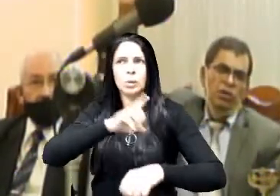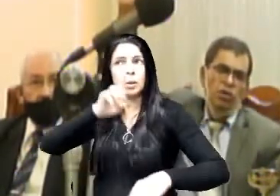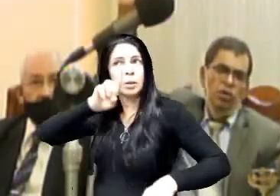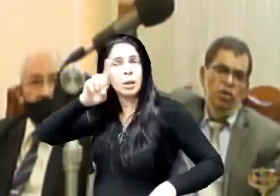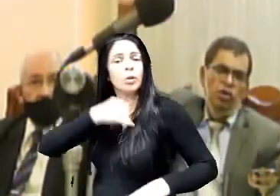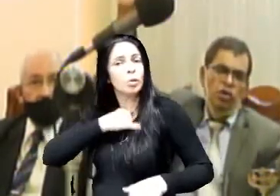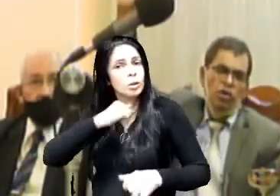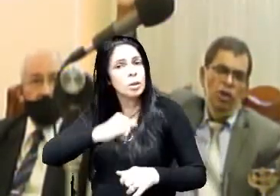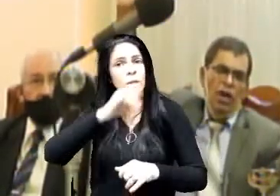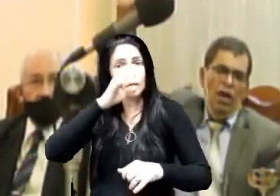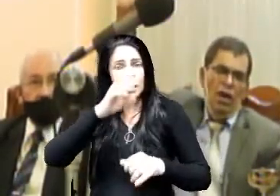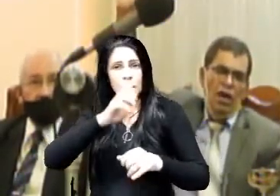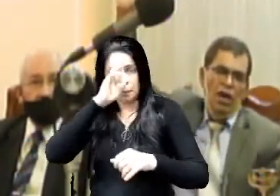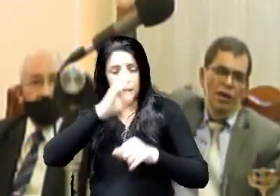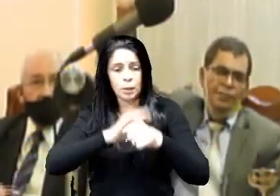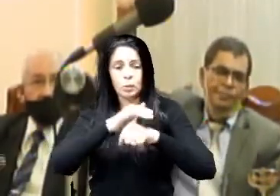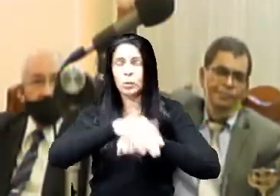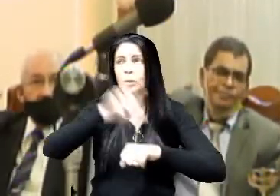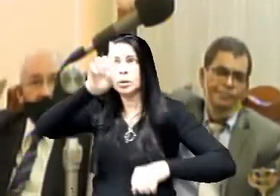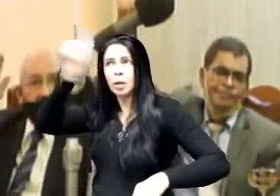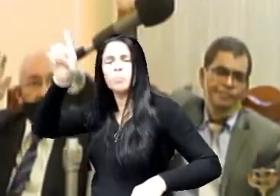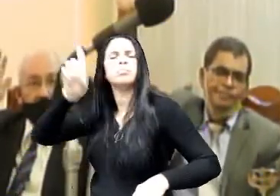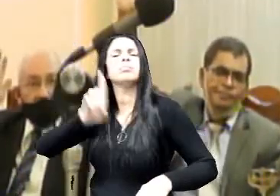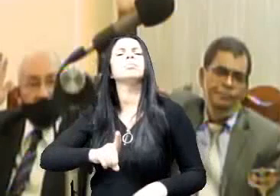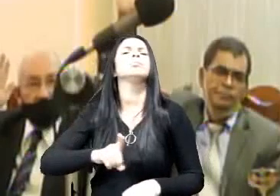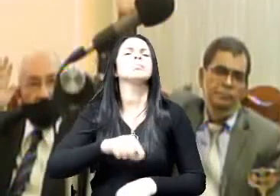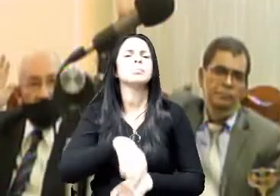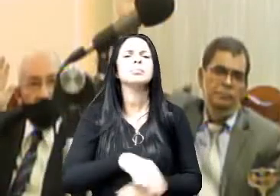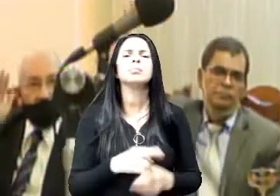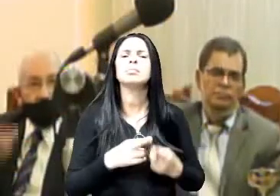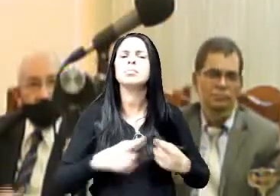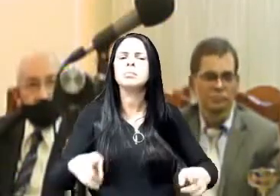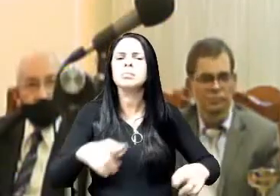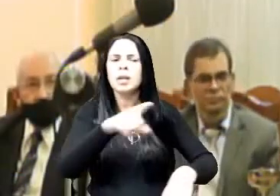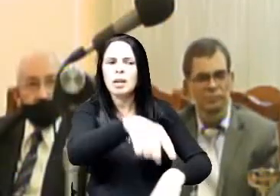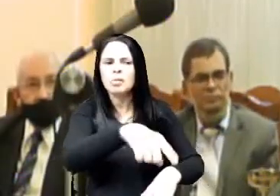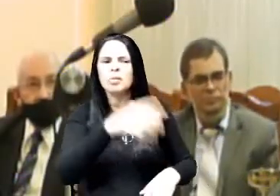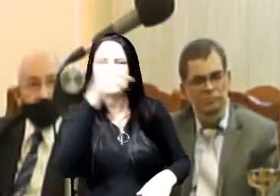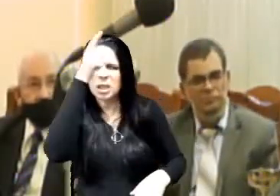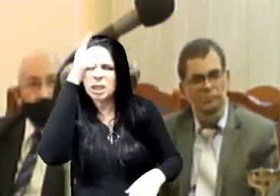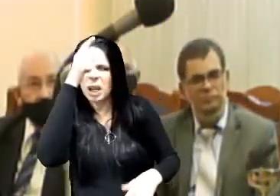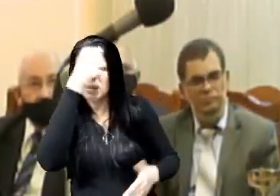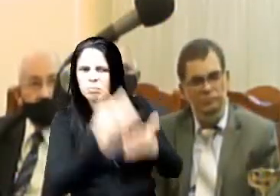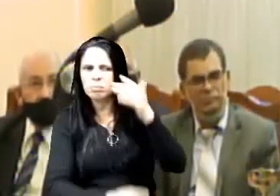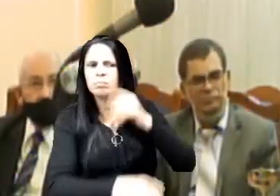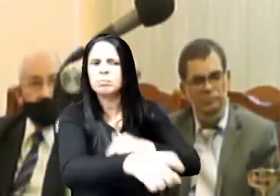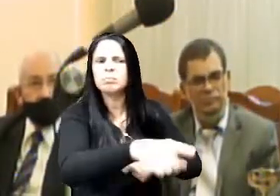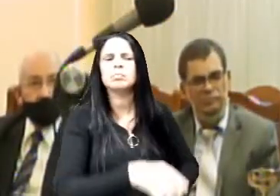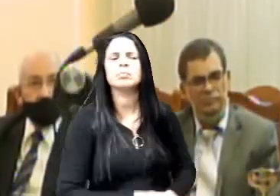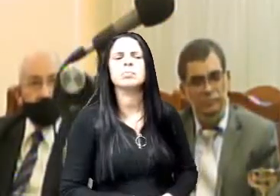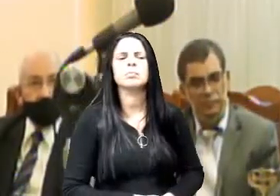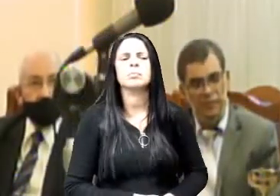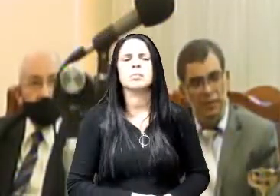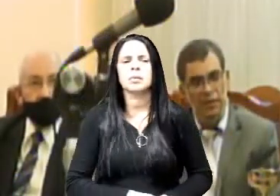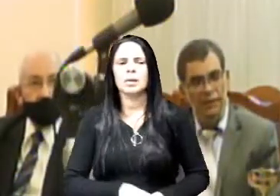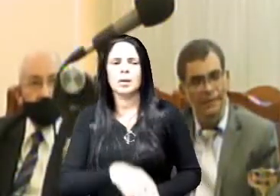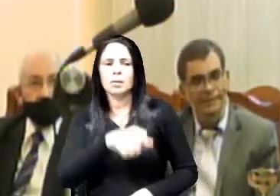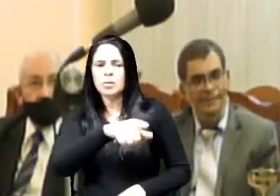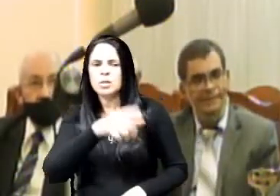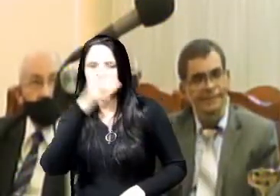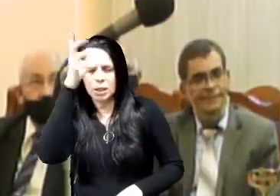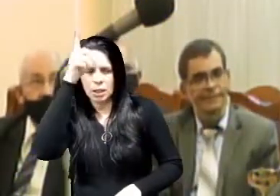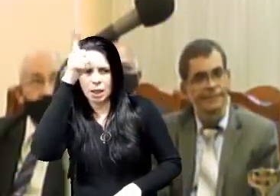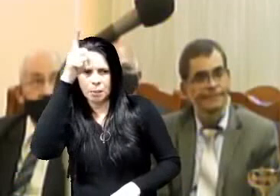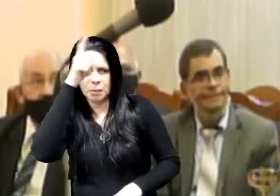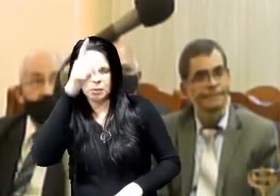com providência. E você vai ter que lavar os vergões. Vai ter que pegar água